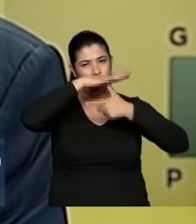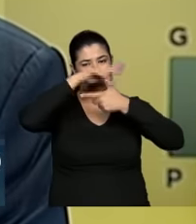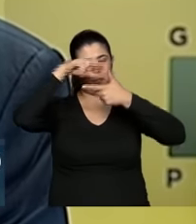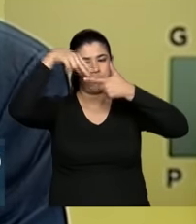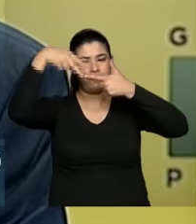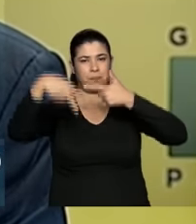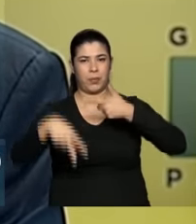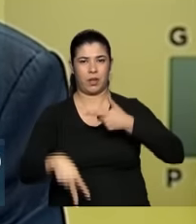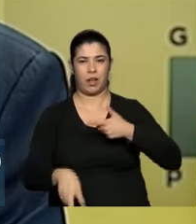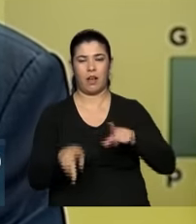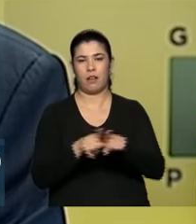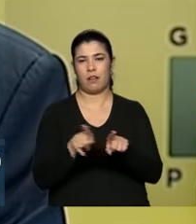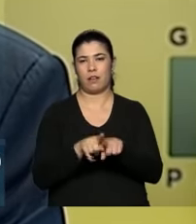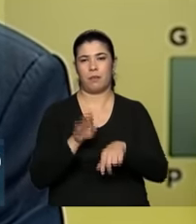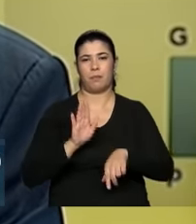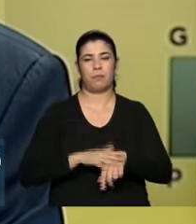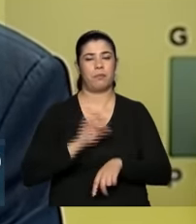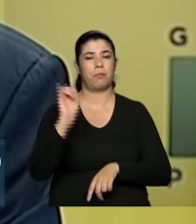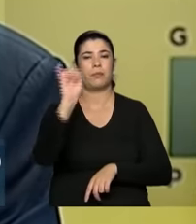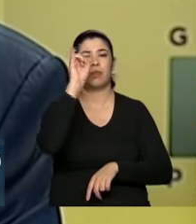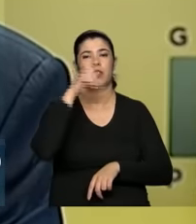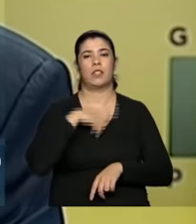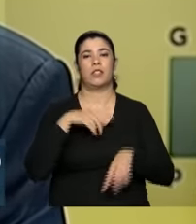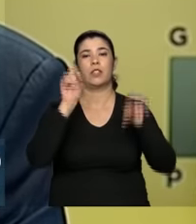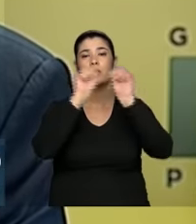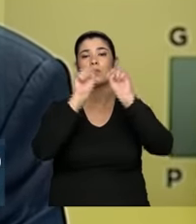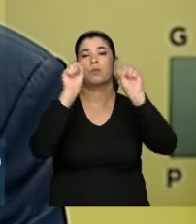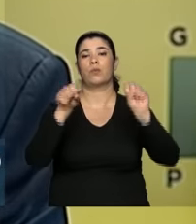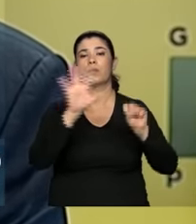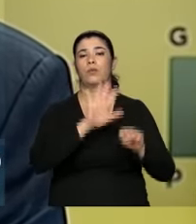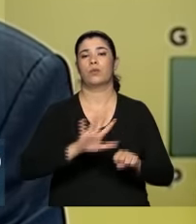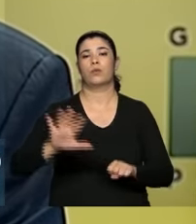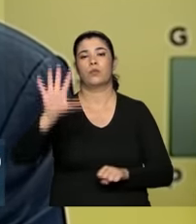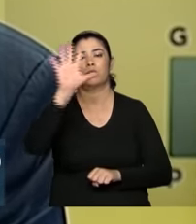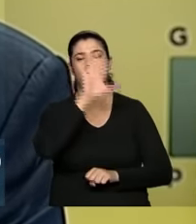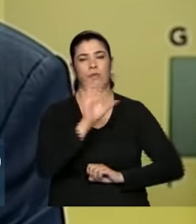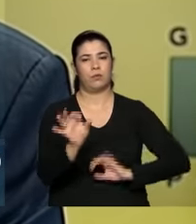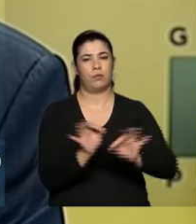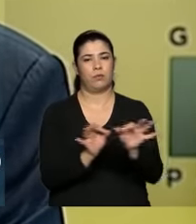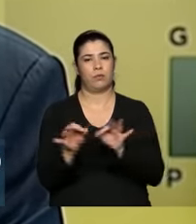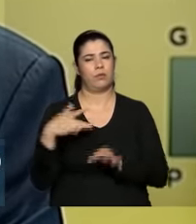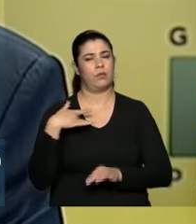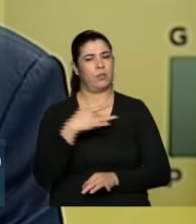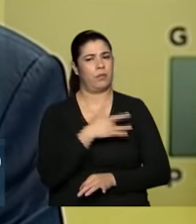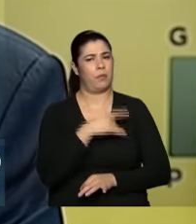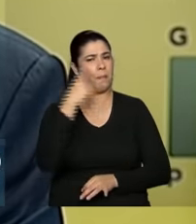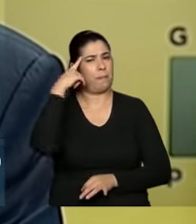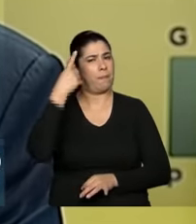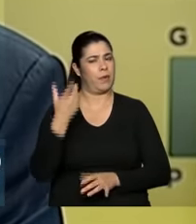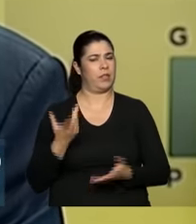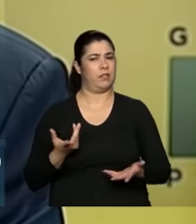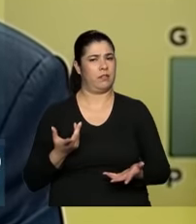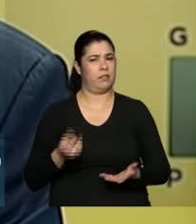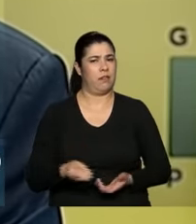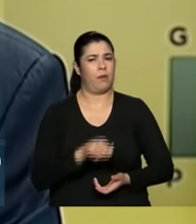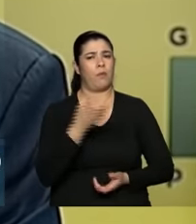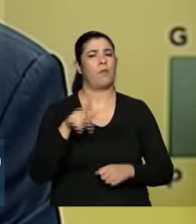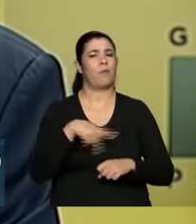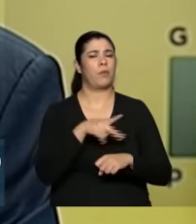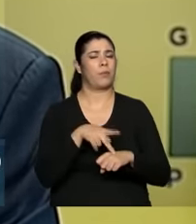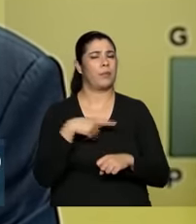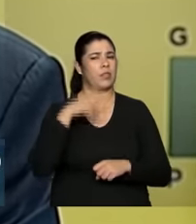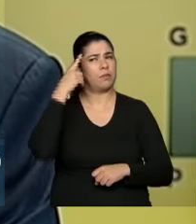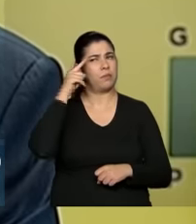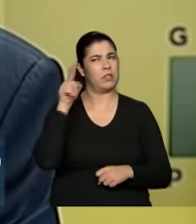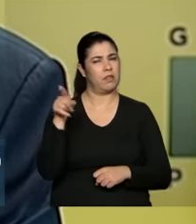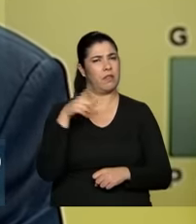um dos maiores destaques foi o Sistema Nacional de Saúde. Imaginem, qual o país que num desfile desse, em que nós imaginaríamos